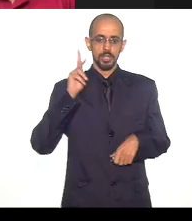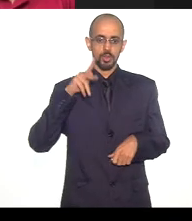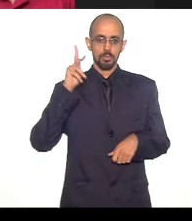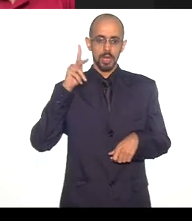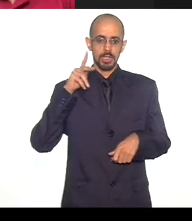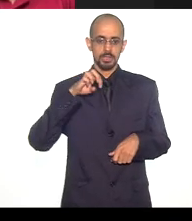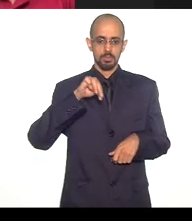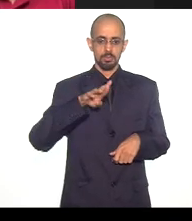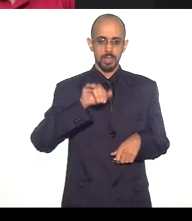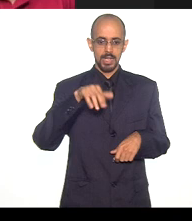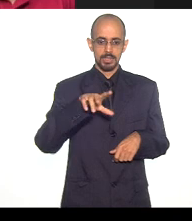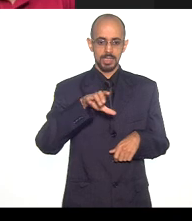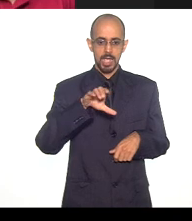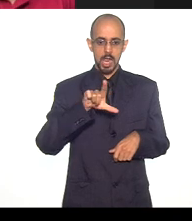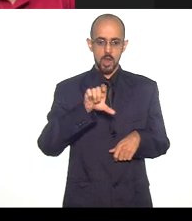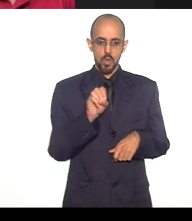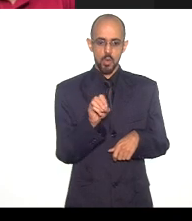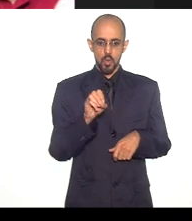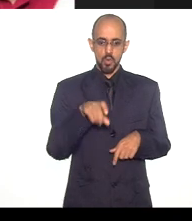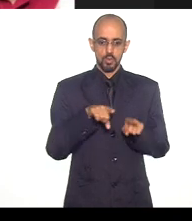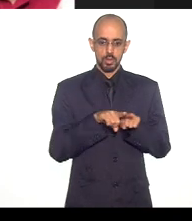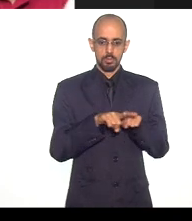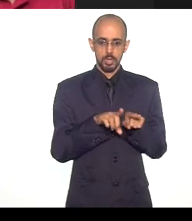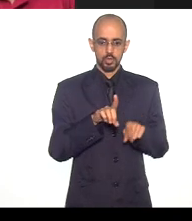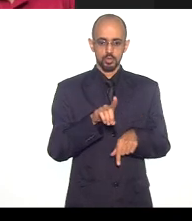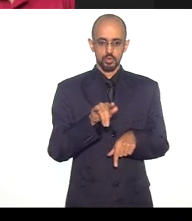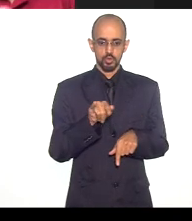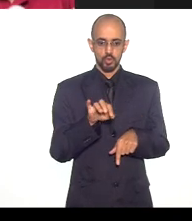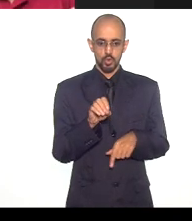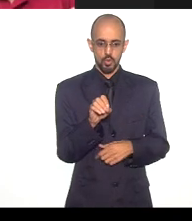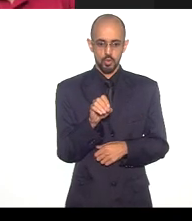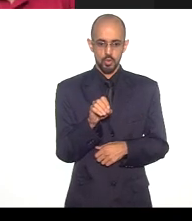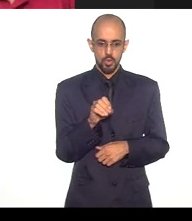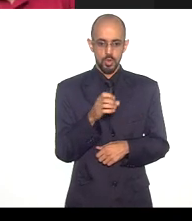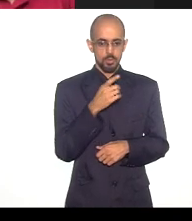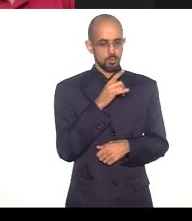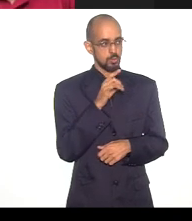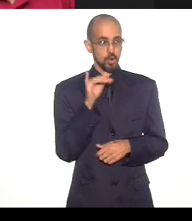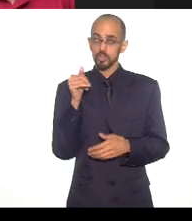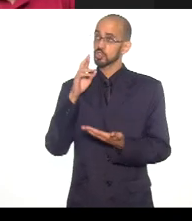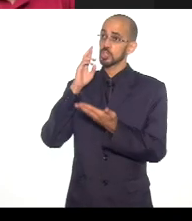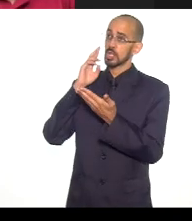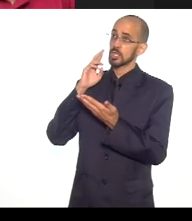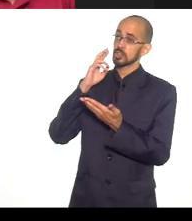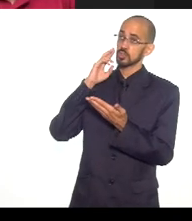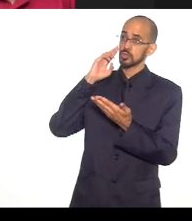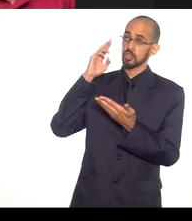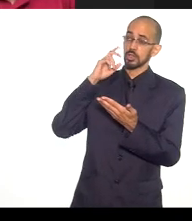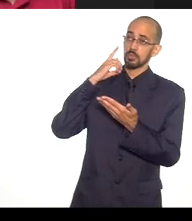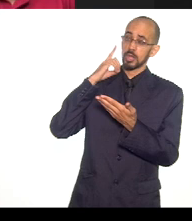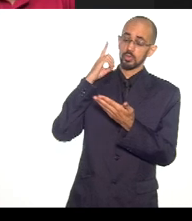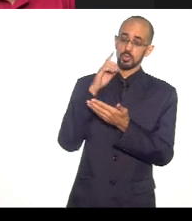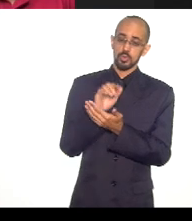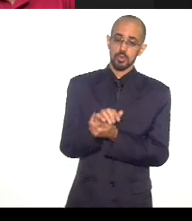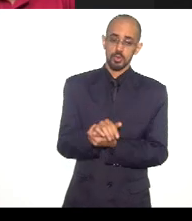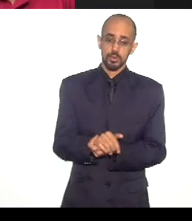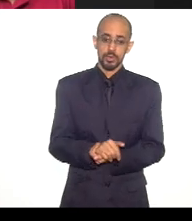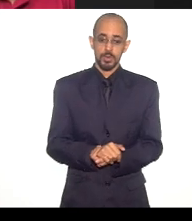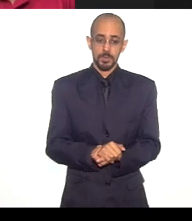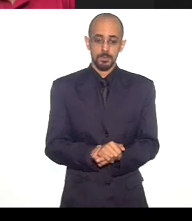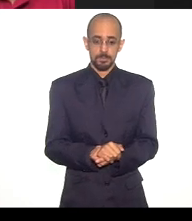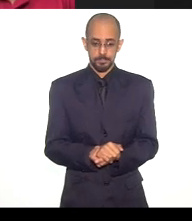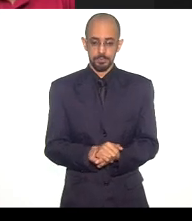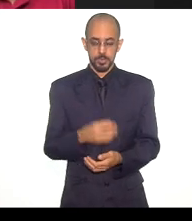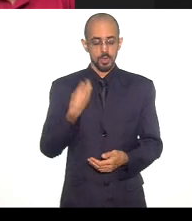Diogo? Bom dia, deputado. Bom dia, deputado. Dois. Diogo e Marcelo, obrigado